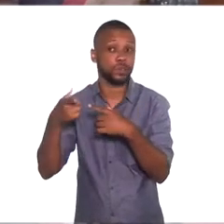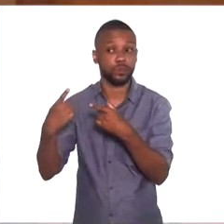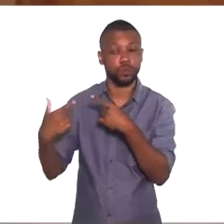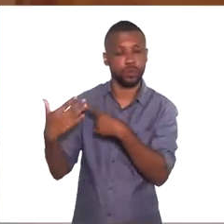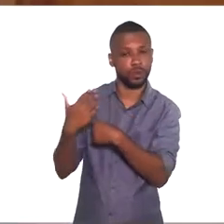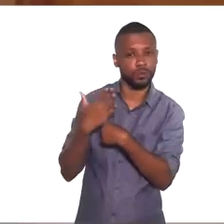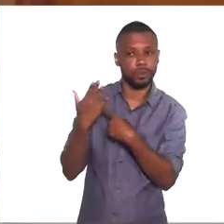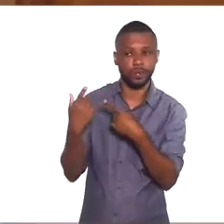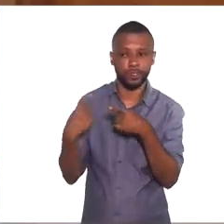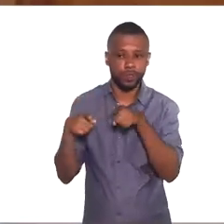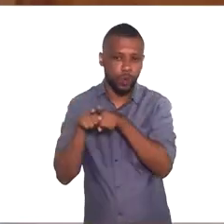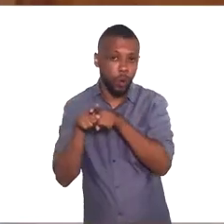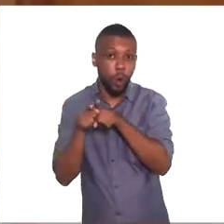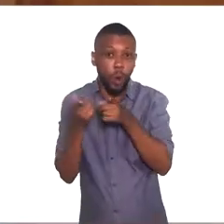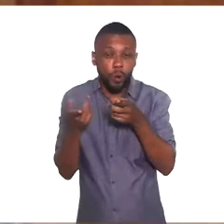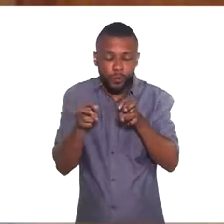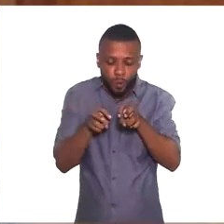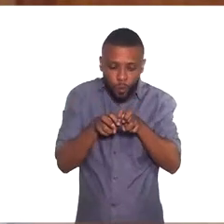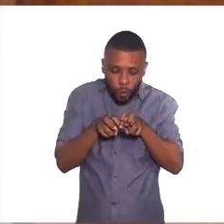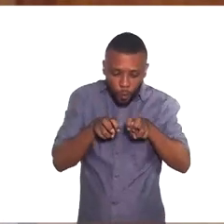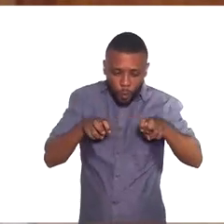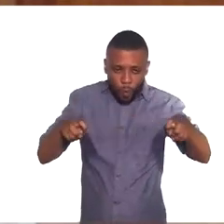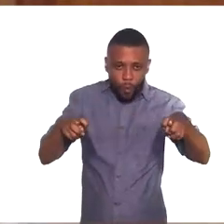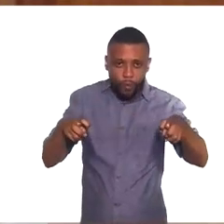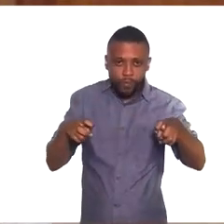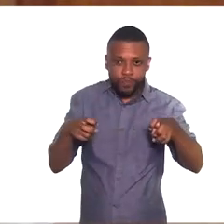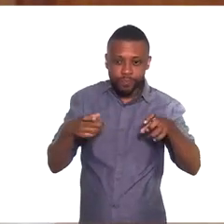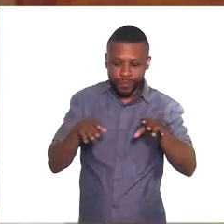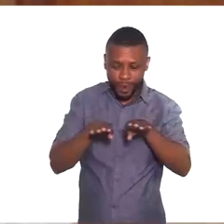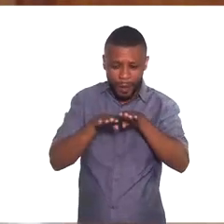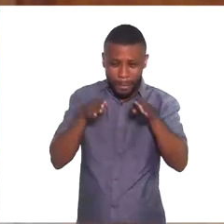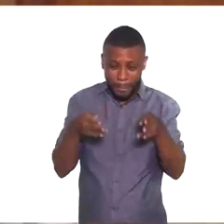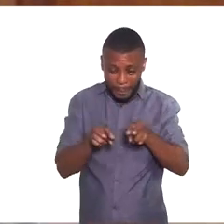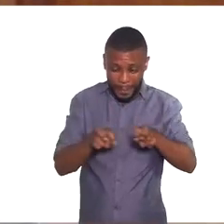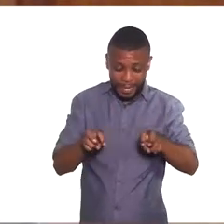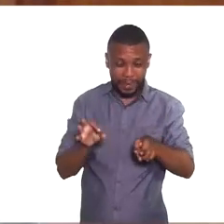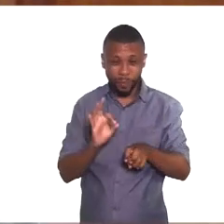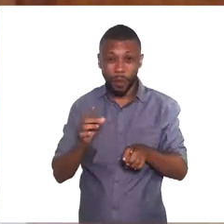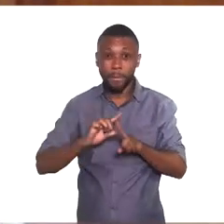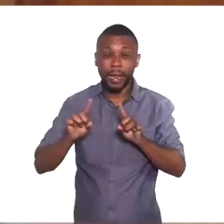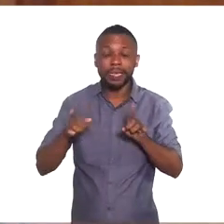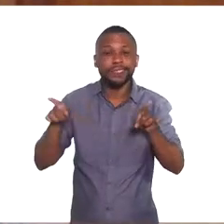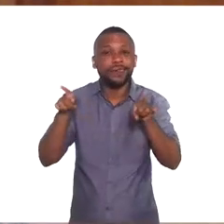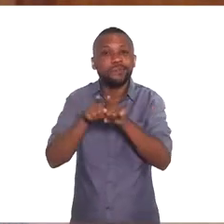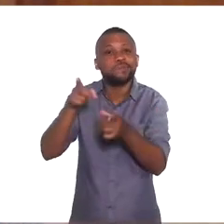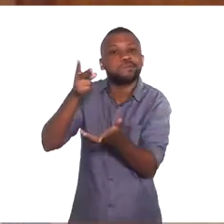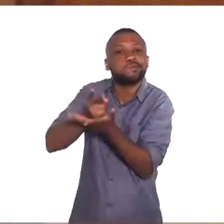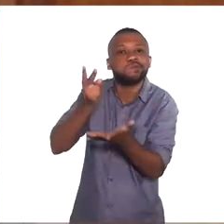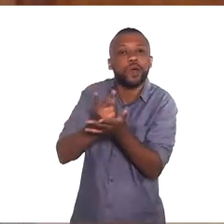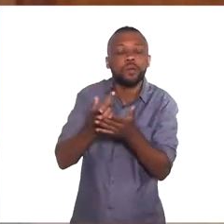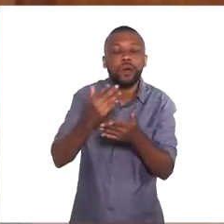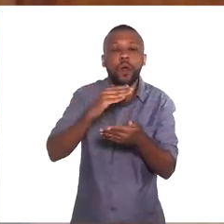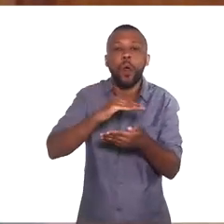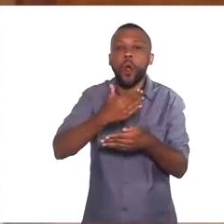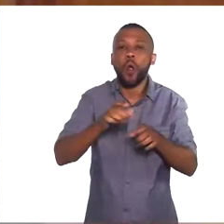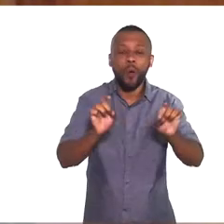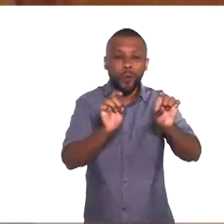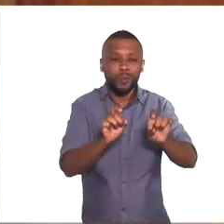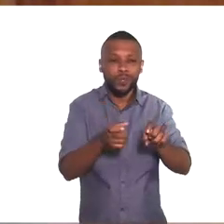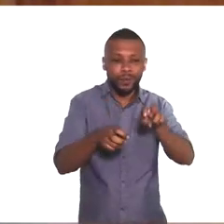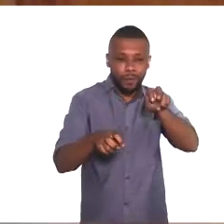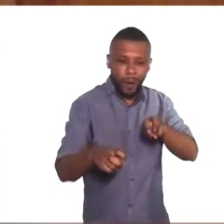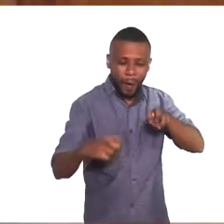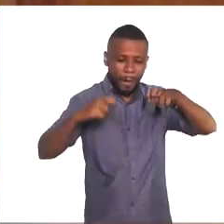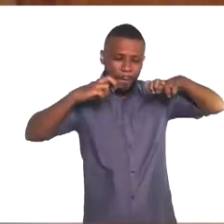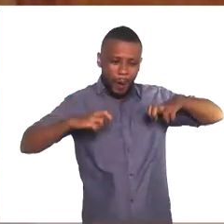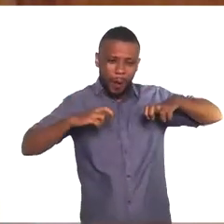ajuda a estar juntos hoje não sentado na mesma mesa mas no mesmo computador da mesma na mesma minha mesma reunião